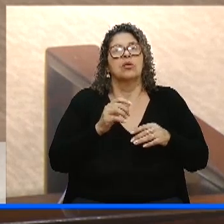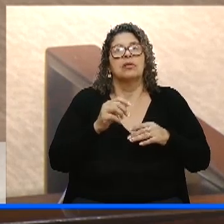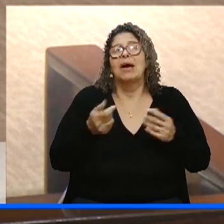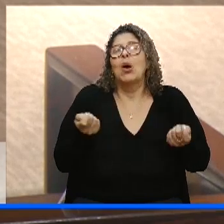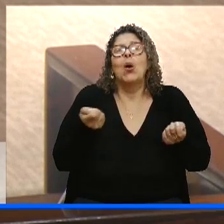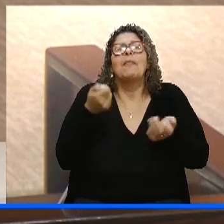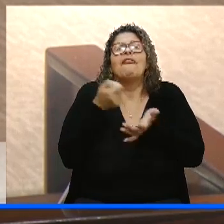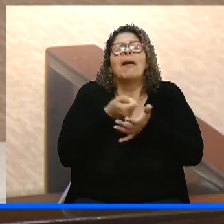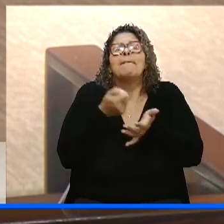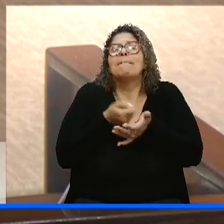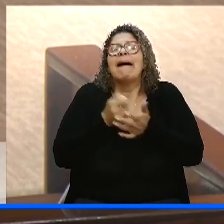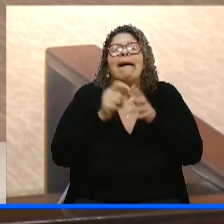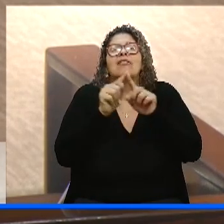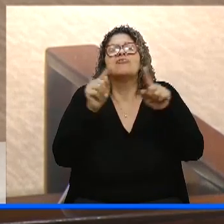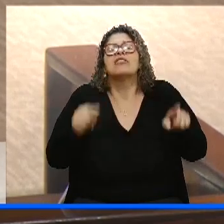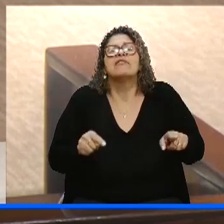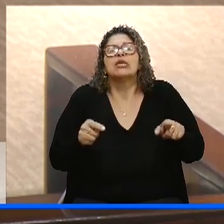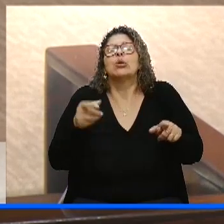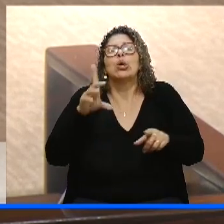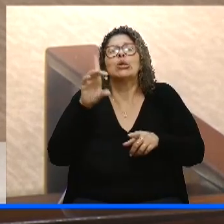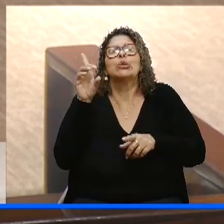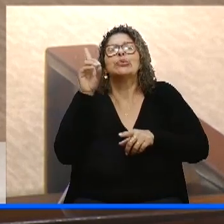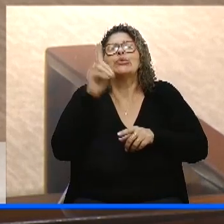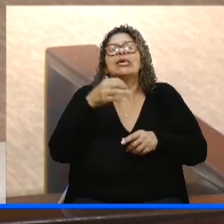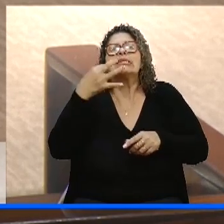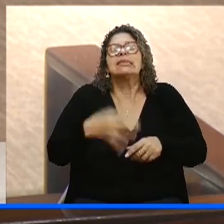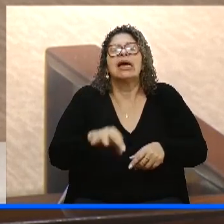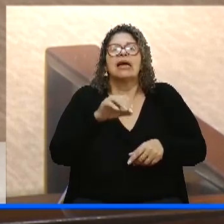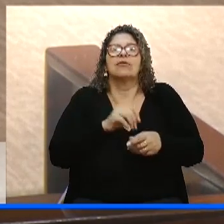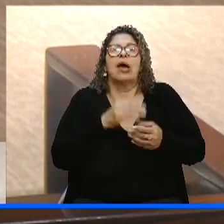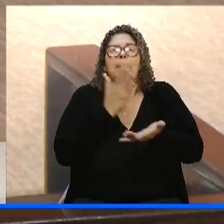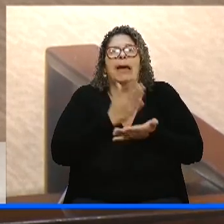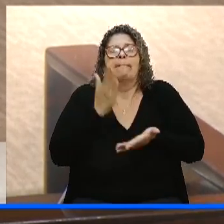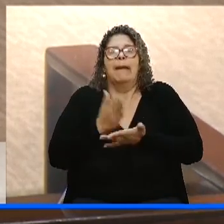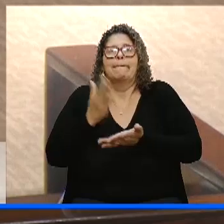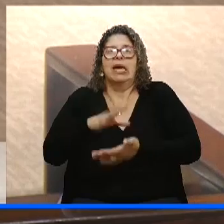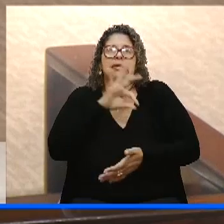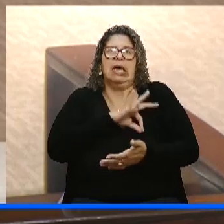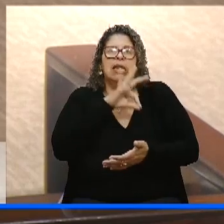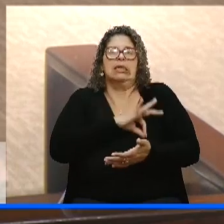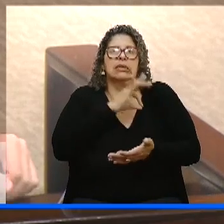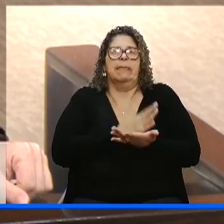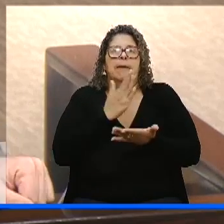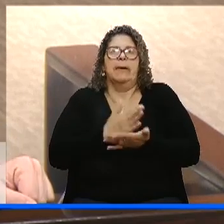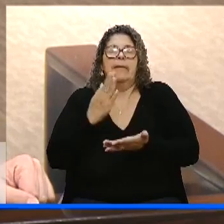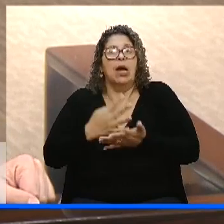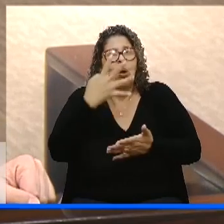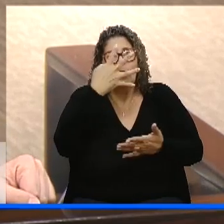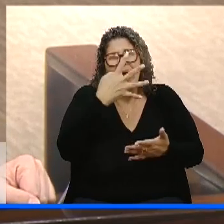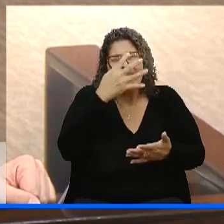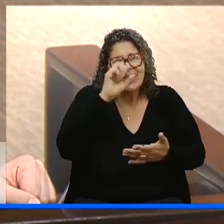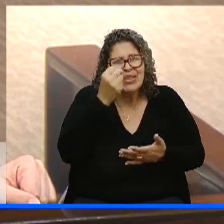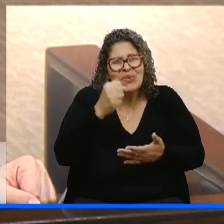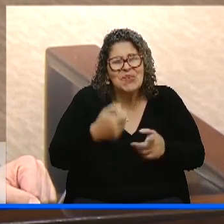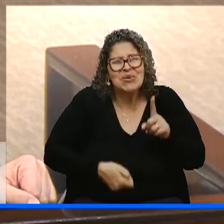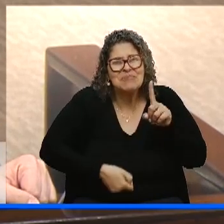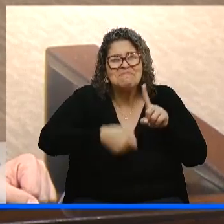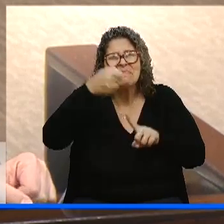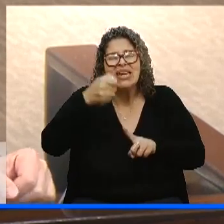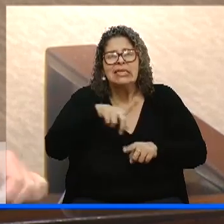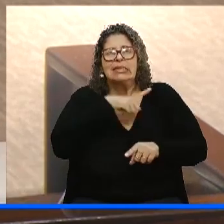de pagar em dia os seus servidores tanto que recebem de modo parcelado a 48 meses a constituição de